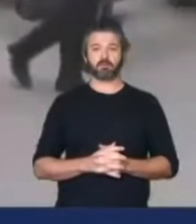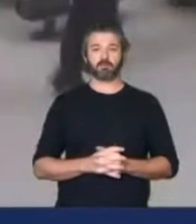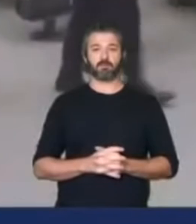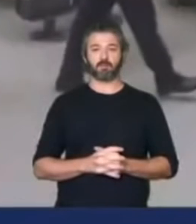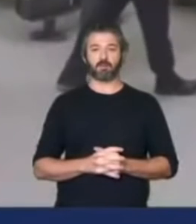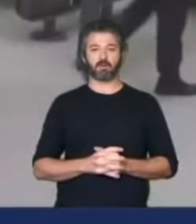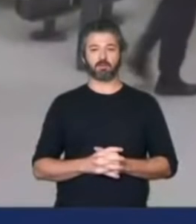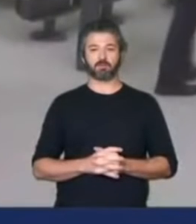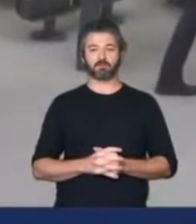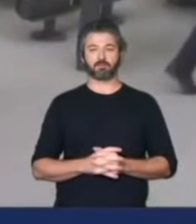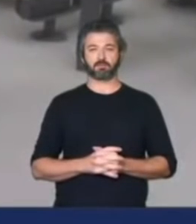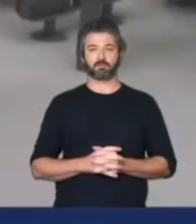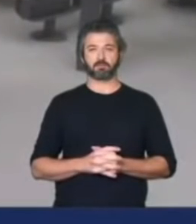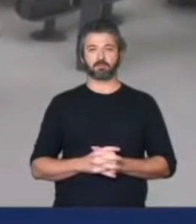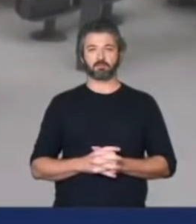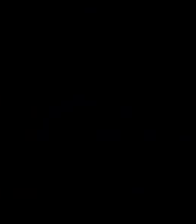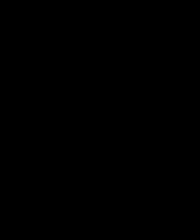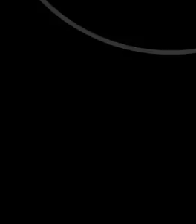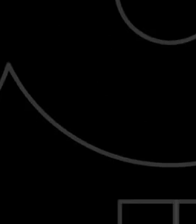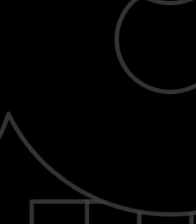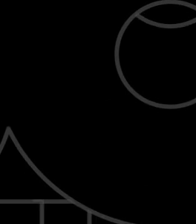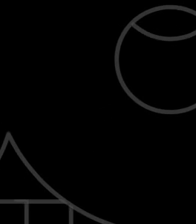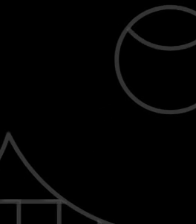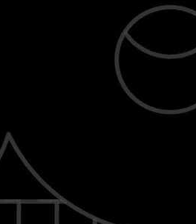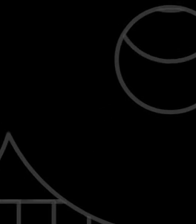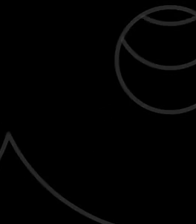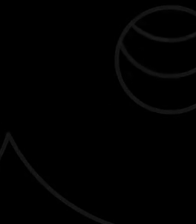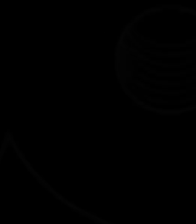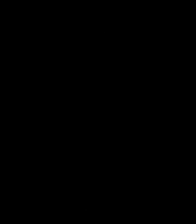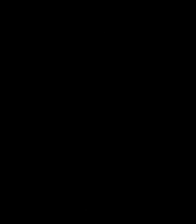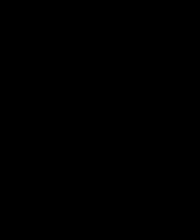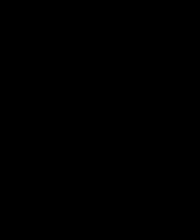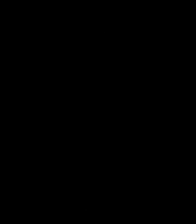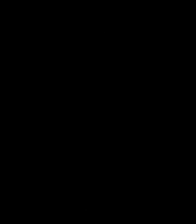Qual?